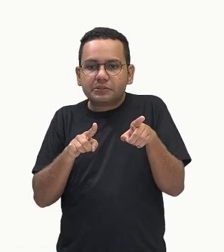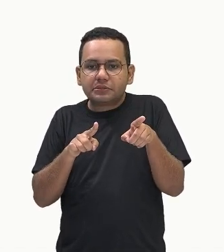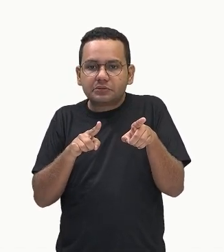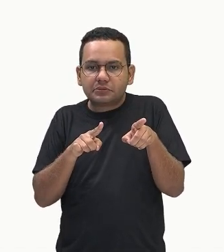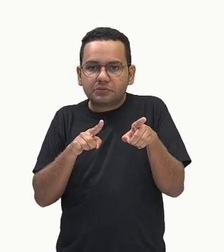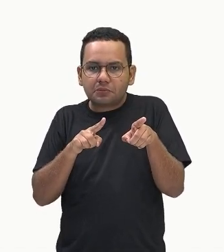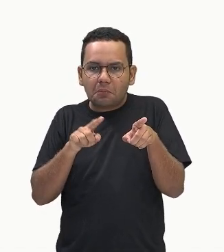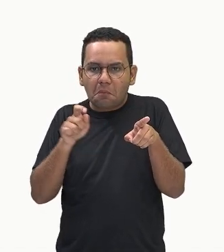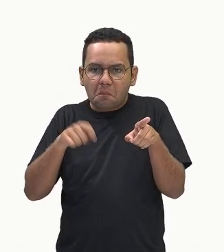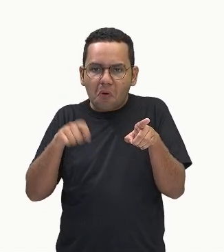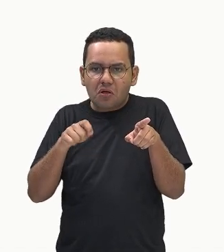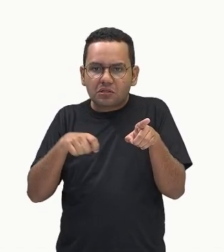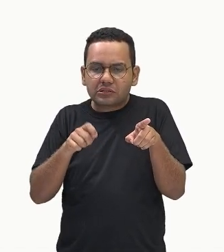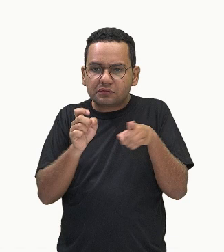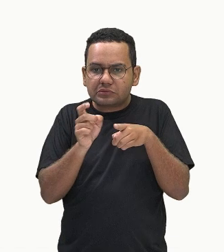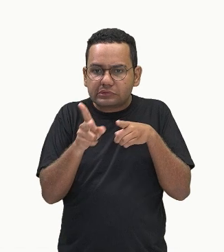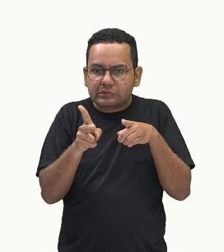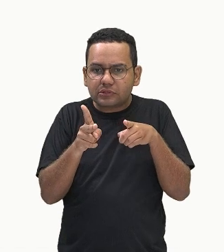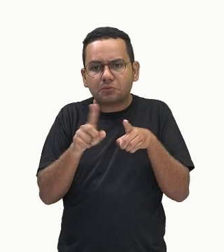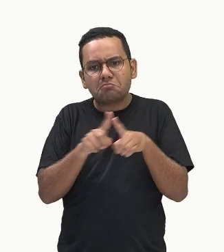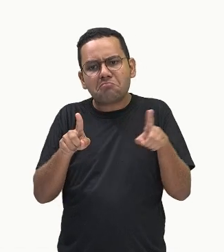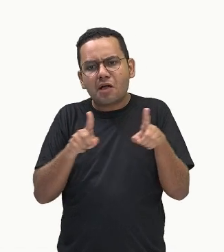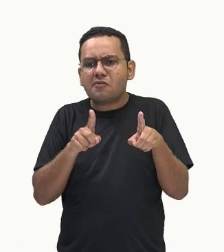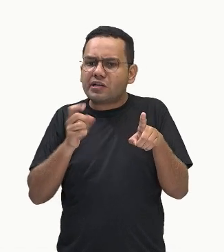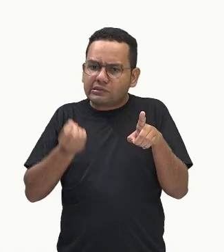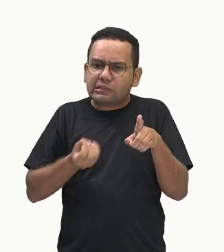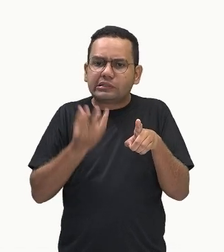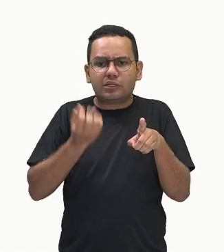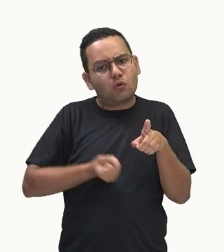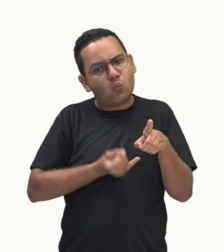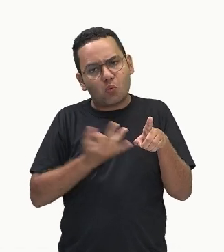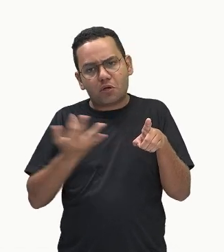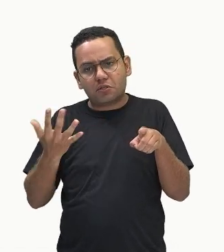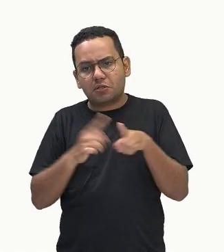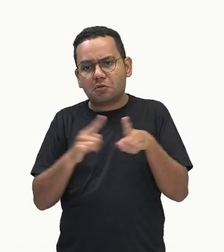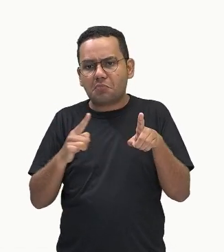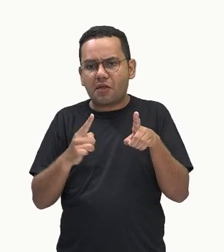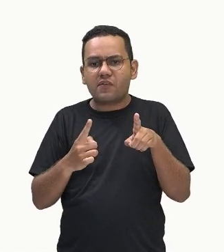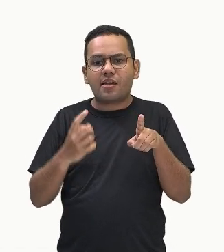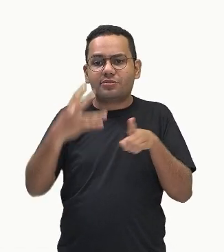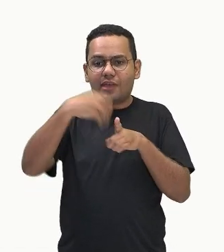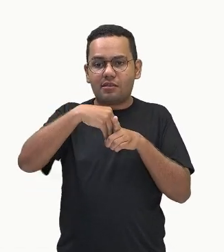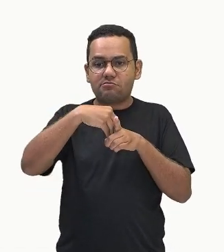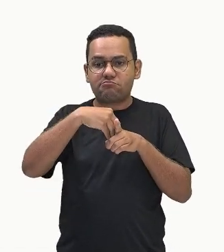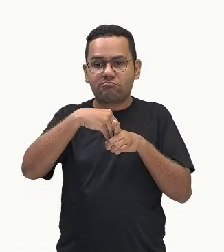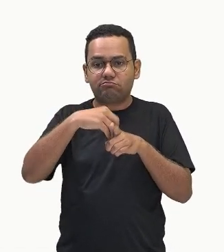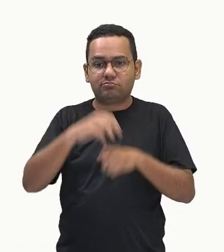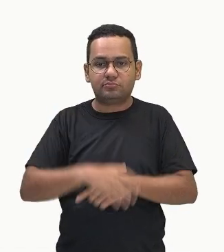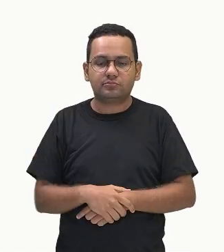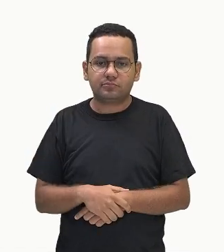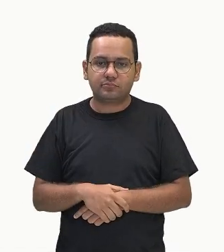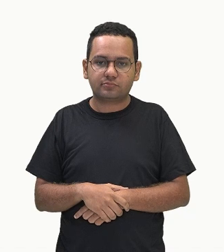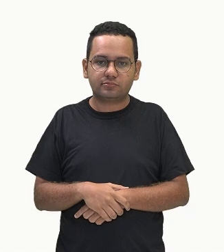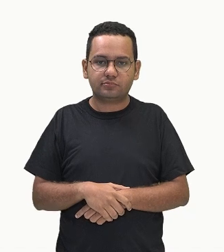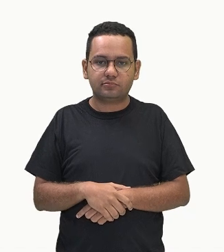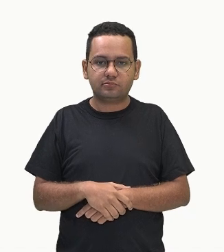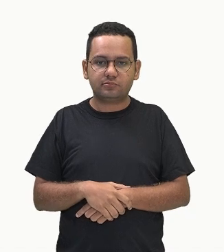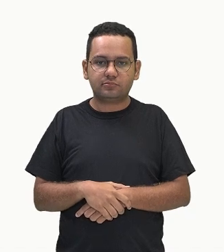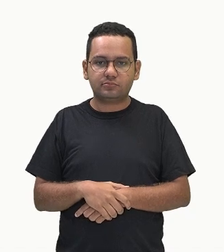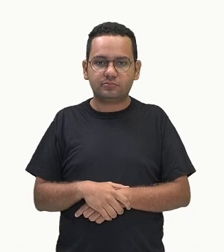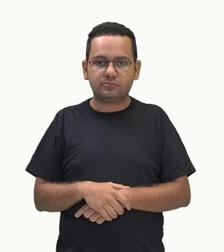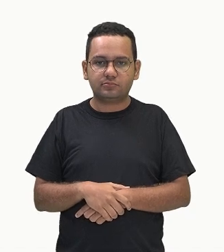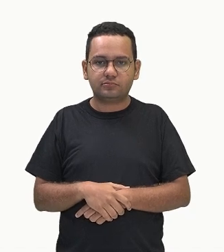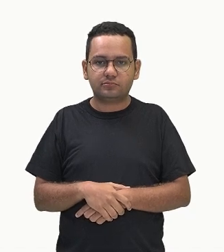do corpo do homem. Ele vai ser produzido, né, em certa quantidade, mas não sai do corpo, certo? E aí isso deixa o homem